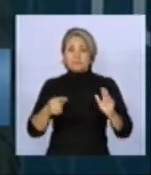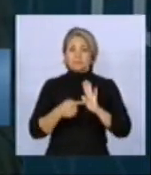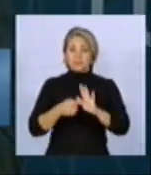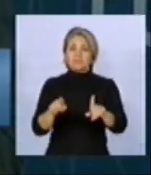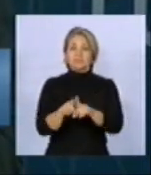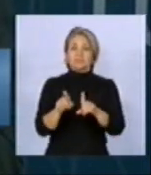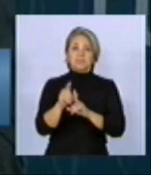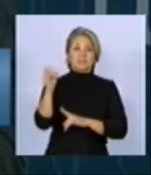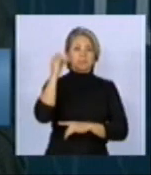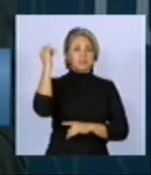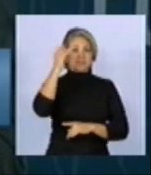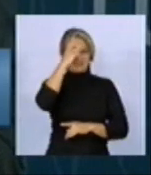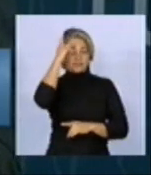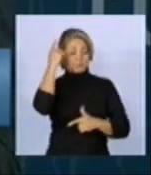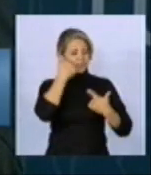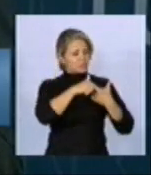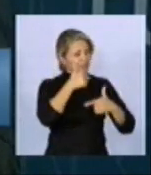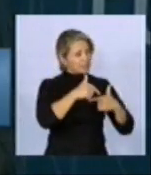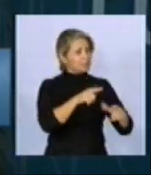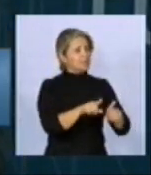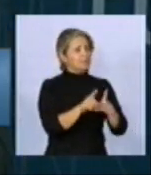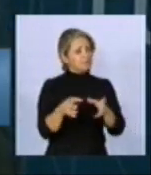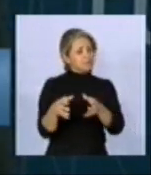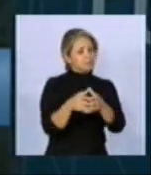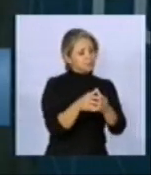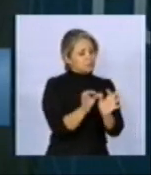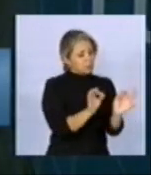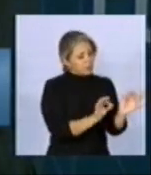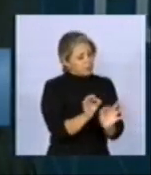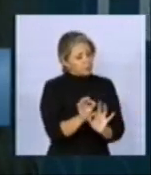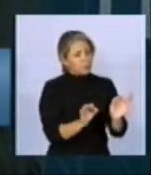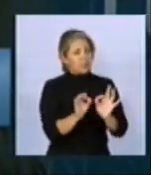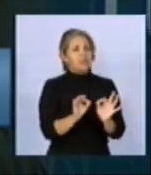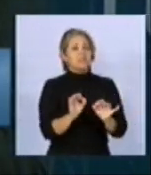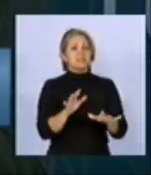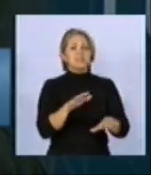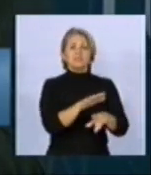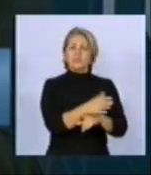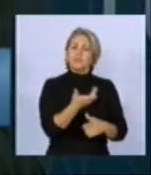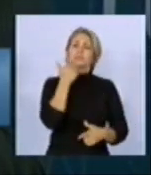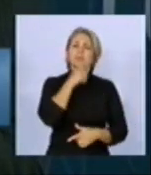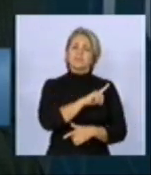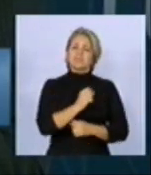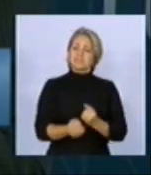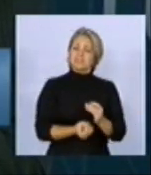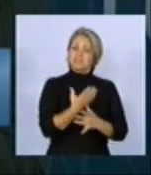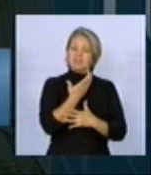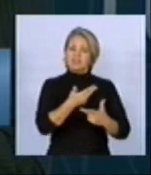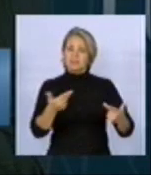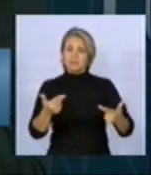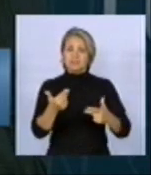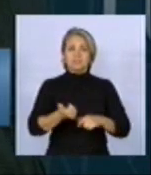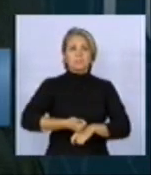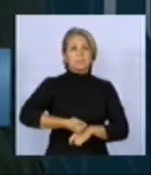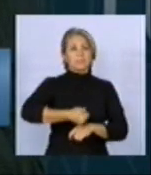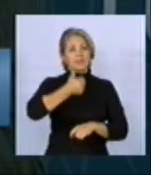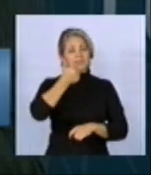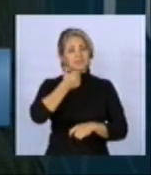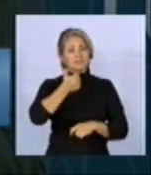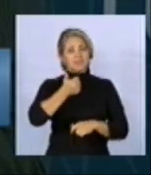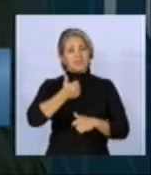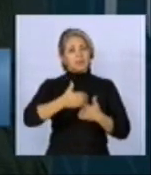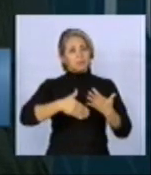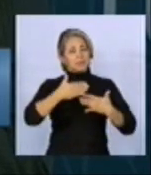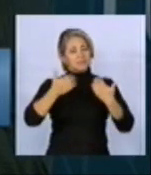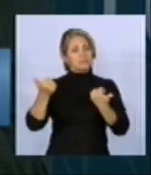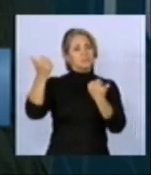da dos produtores das organizações se envolverem né para conseguir criar então as condições viabilizadas para processo